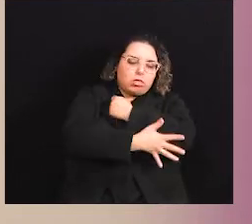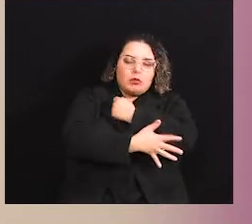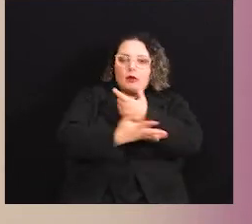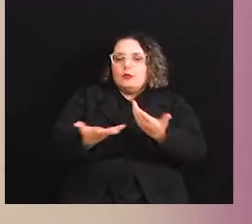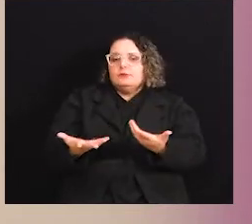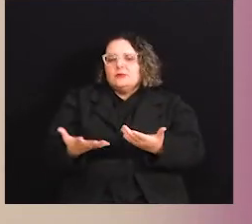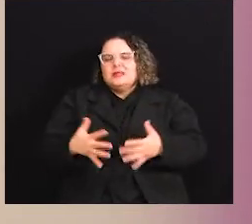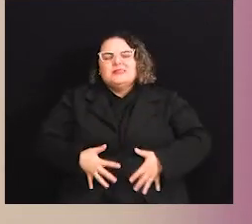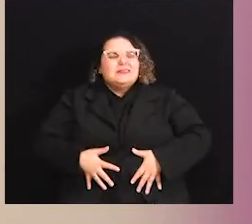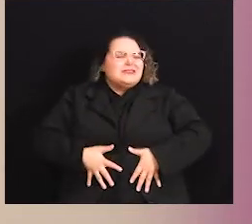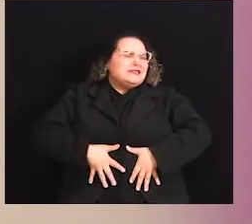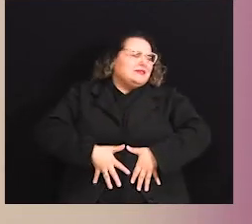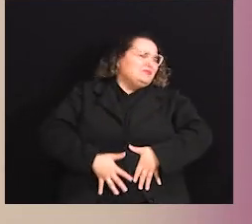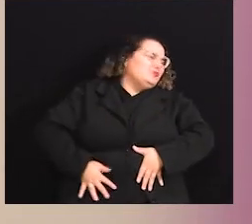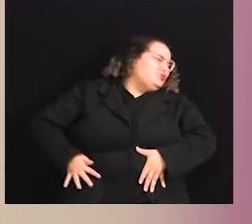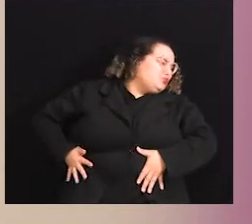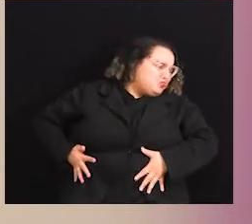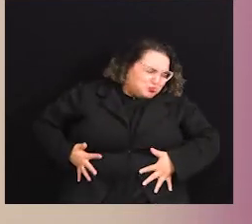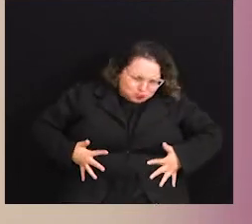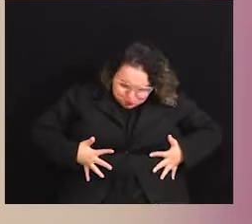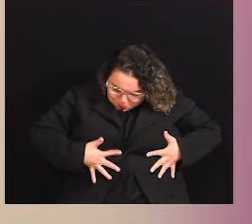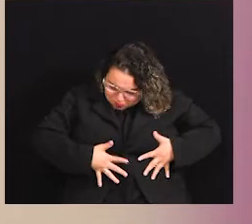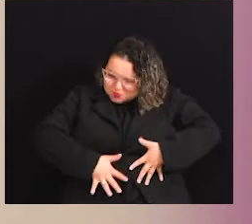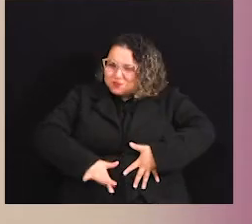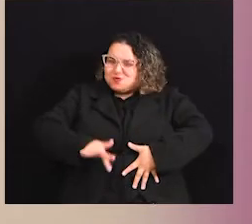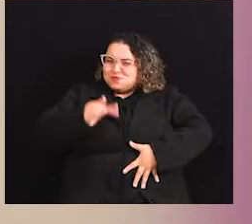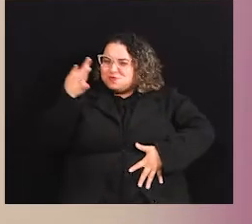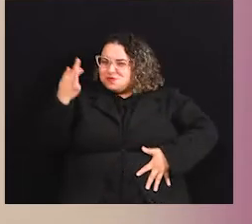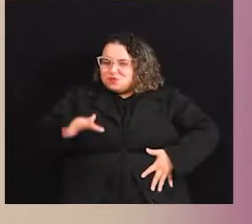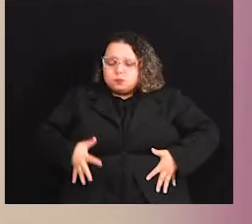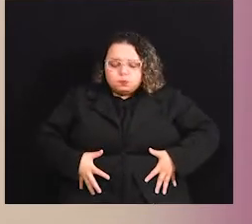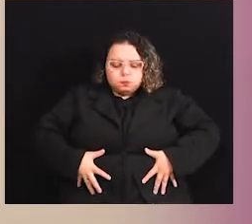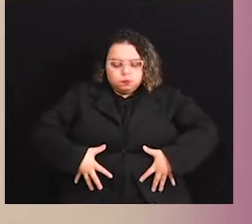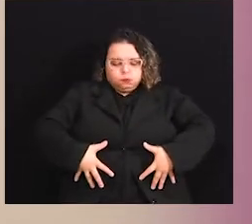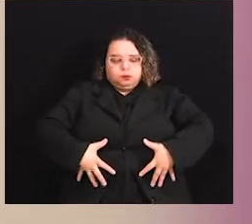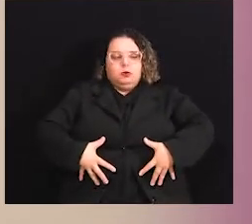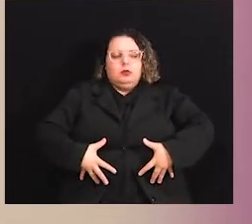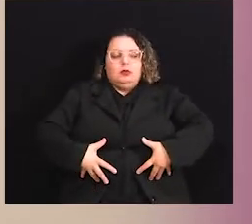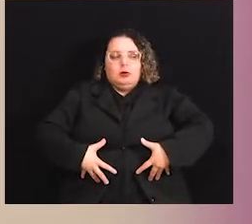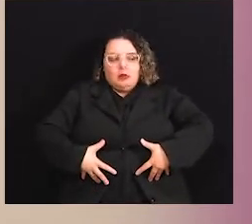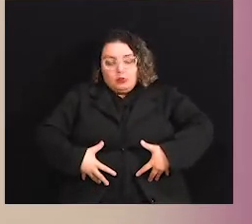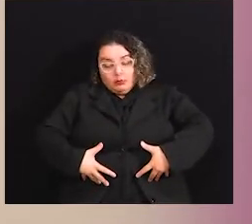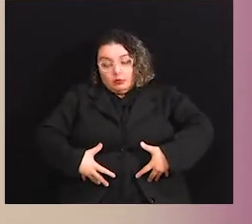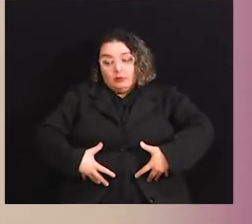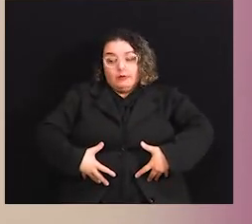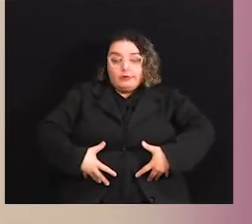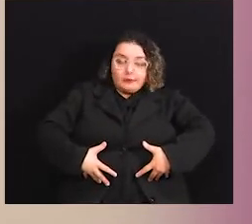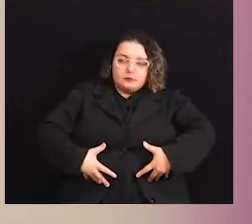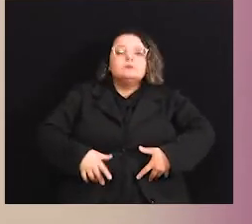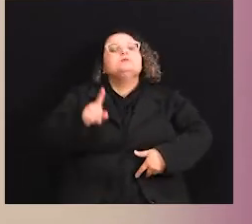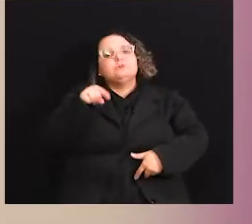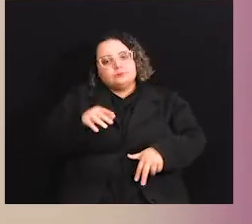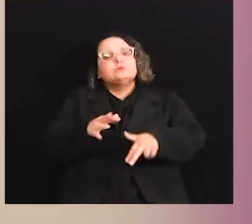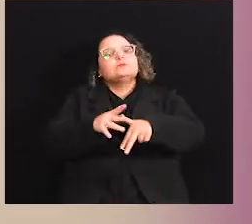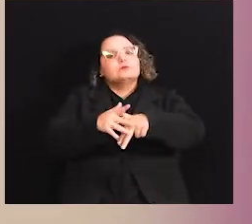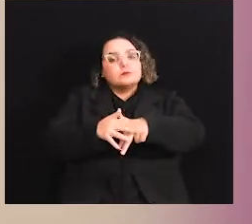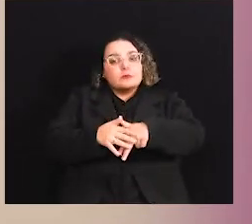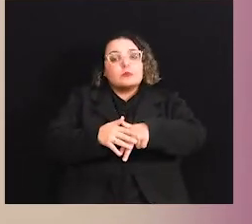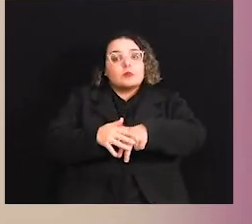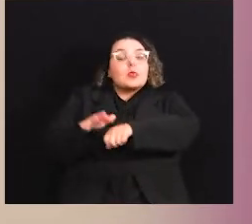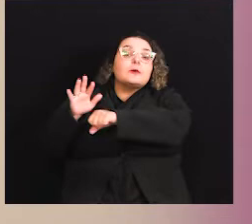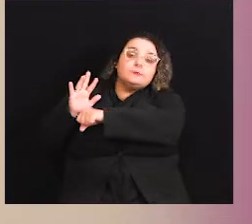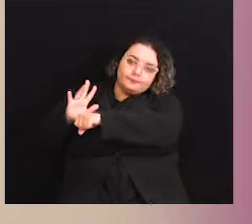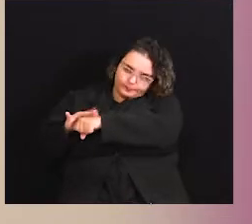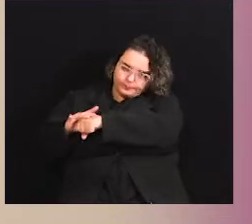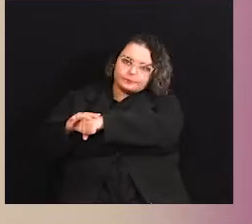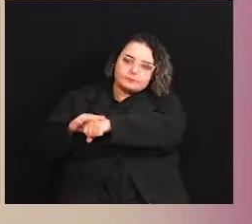diarreia, tem cólica, dor abdominal, estufamento. Então, esse paciente também pode ser classificado como um paciente intolerante, mesmo